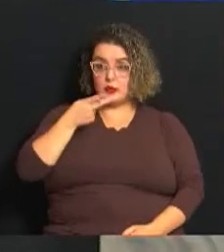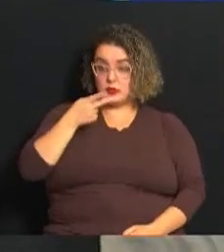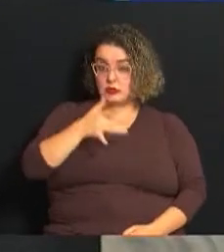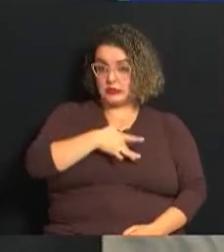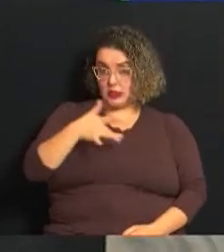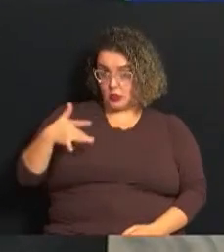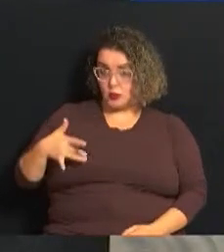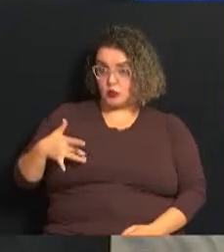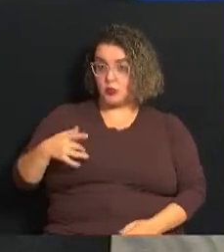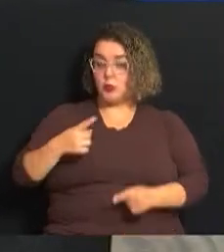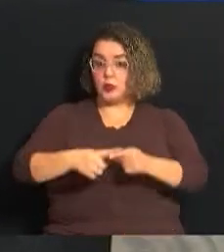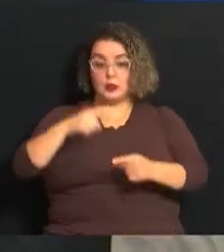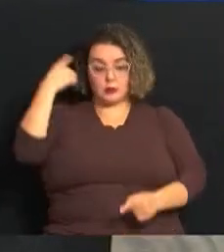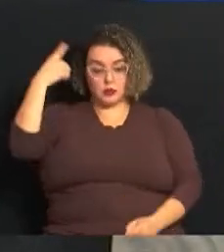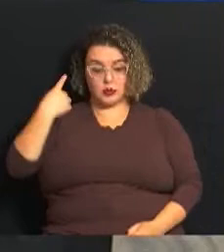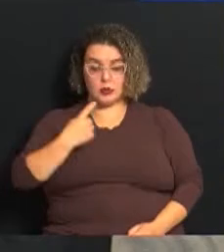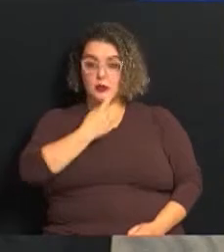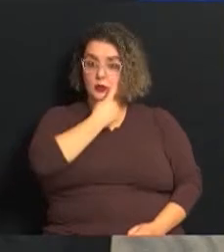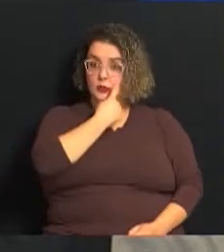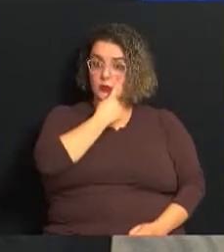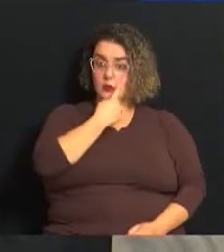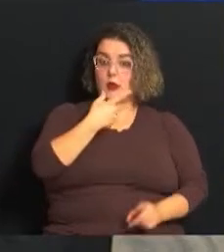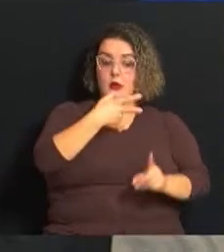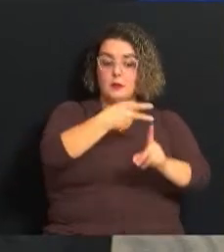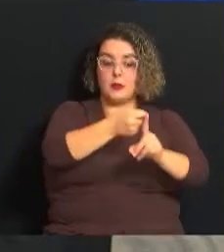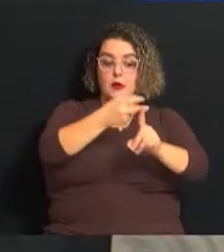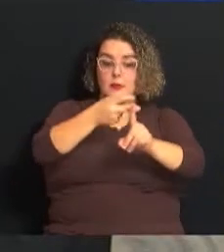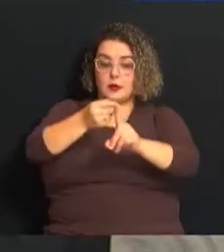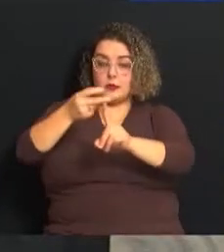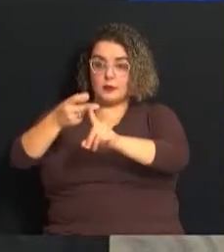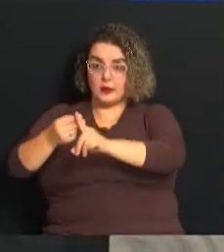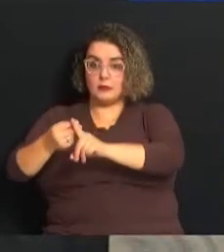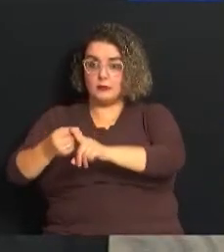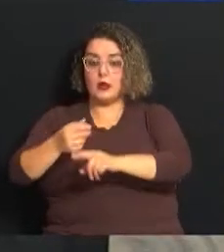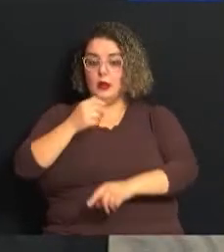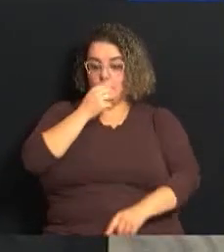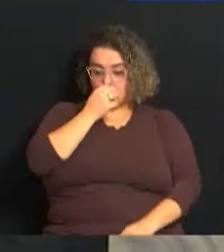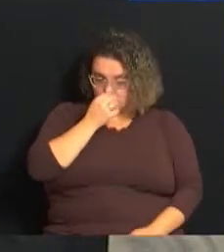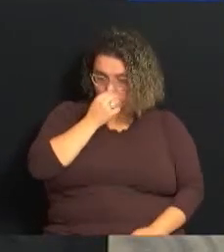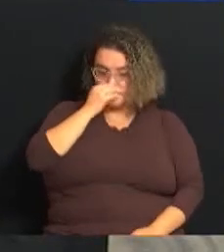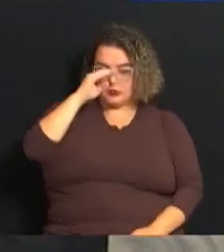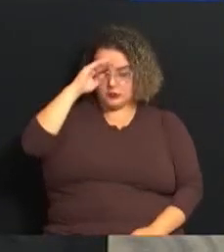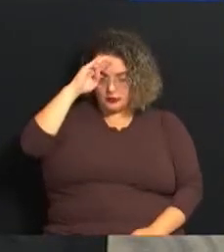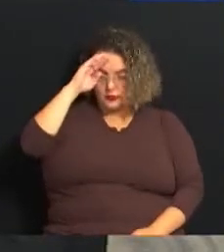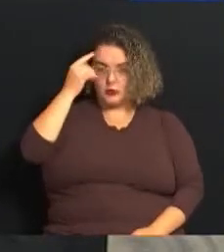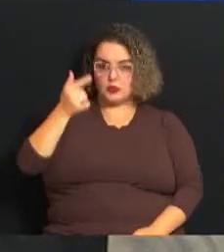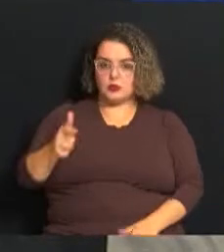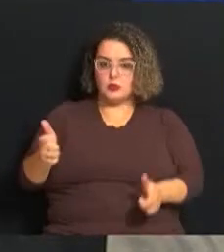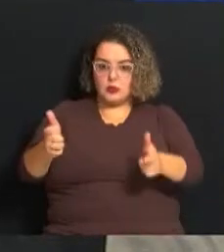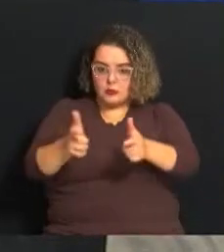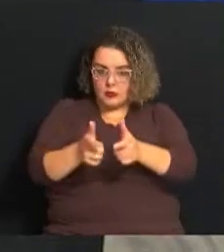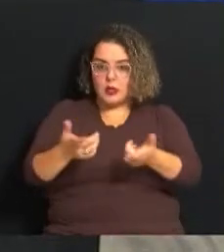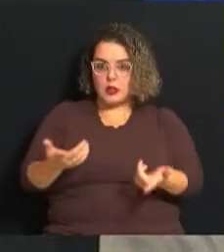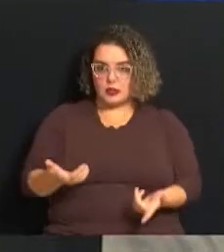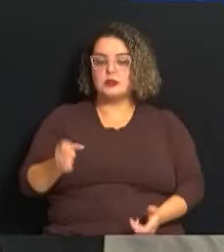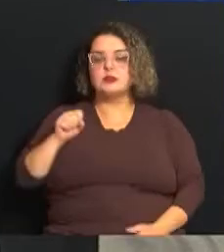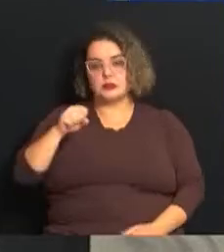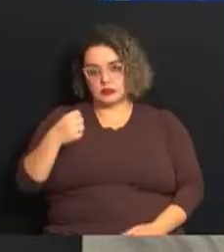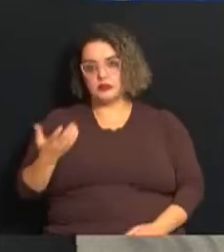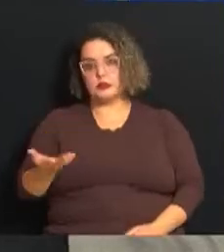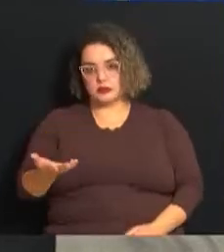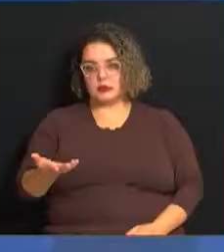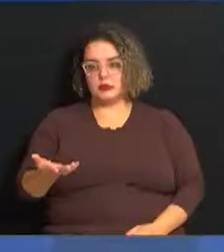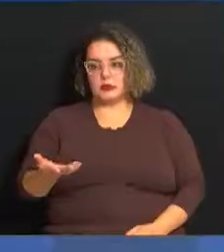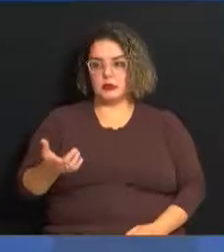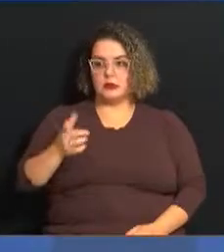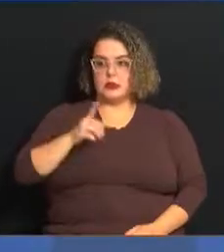Mirna Abreu, a cobertura vacinal em relação à gripe para as crianças continua baixa, né? Continua assim. Apesar da gente ter